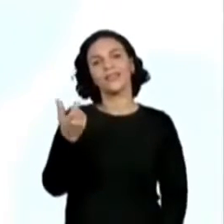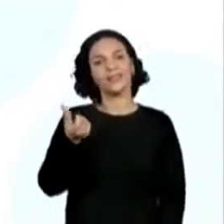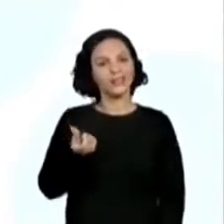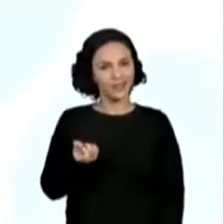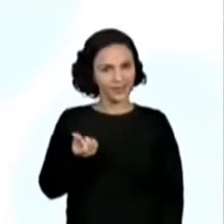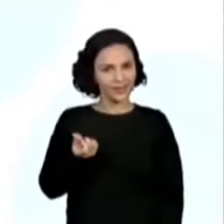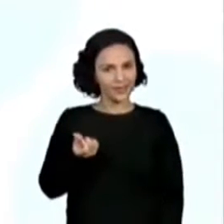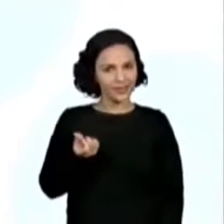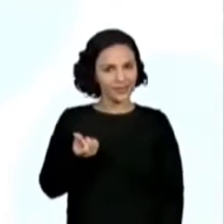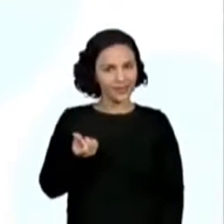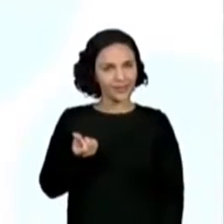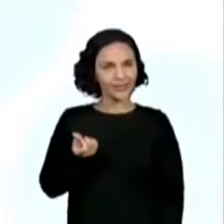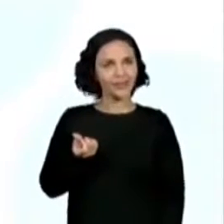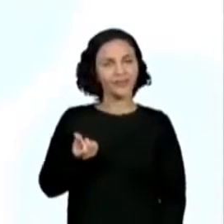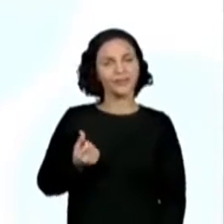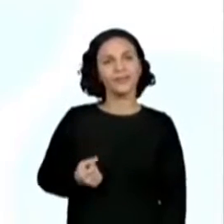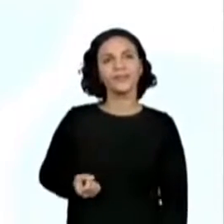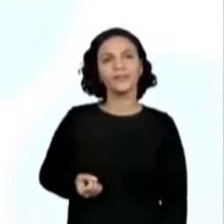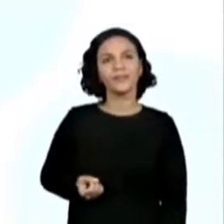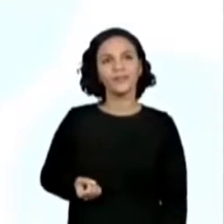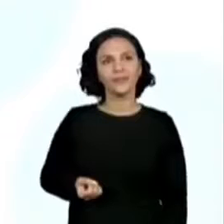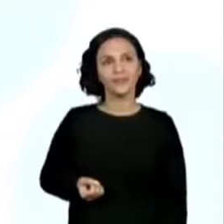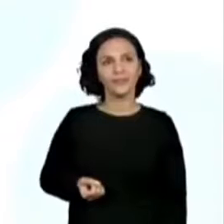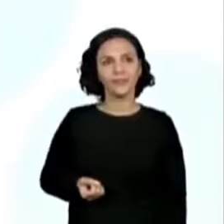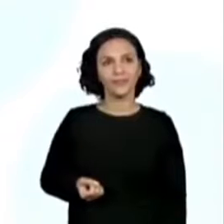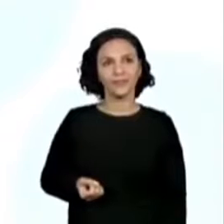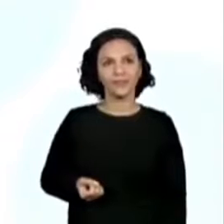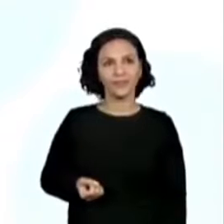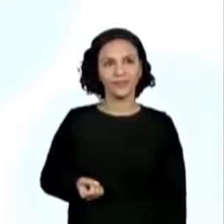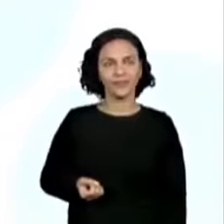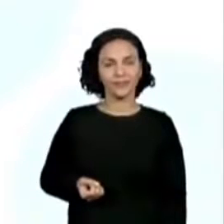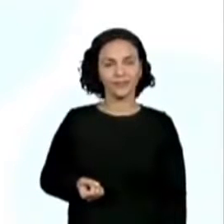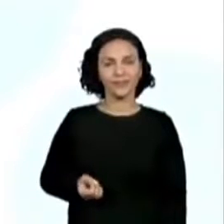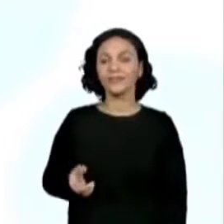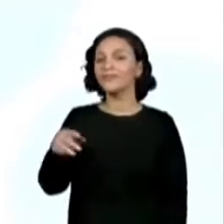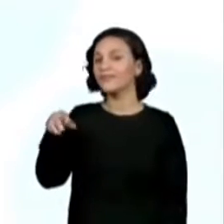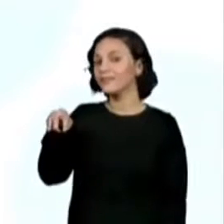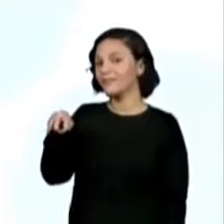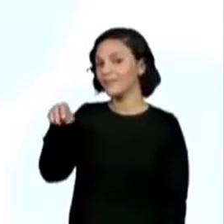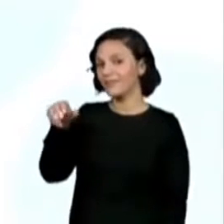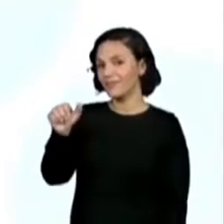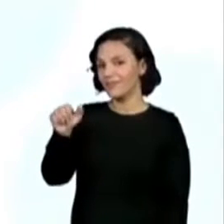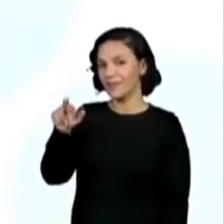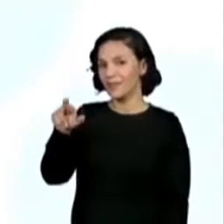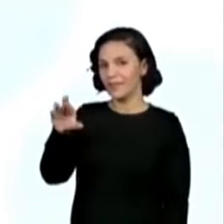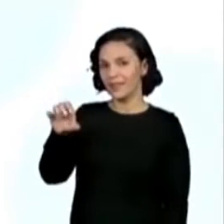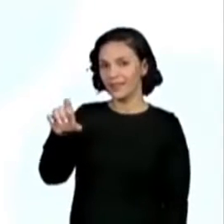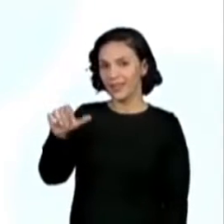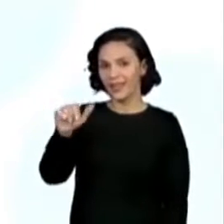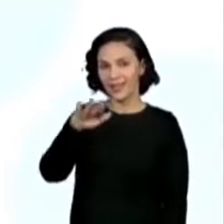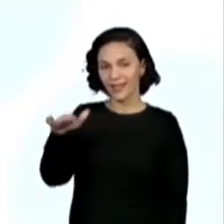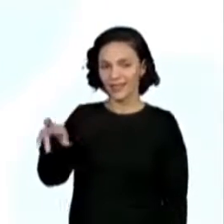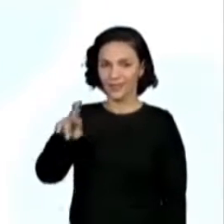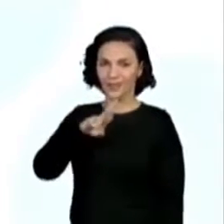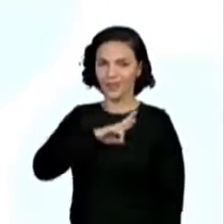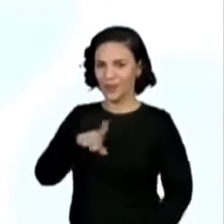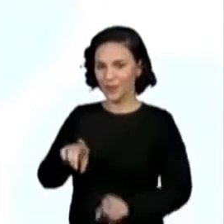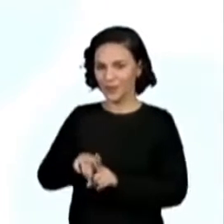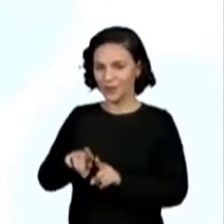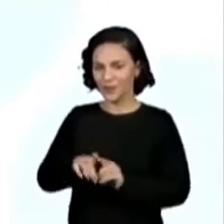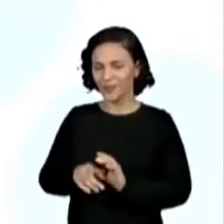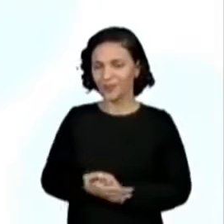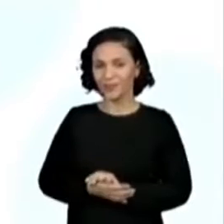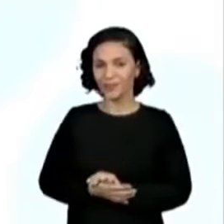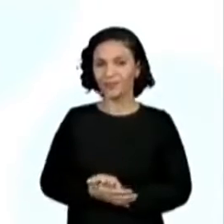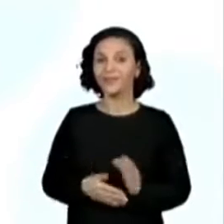ó, 16, né? Que daí a Marcela respondeu lá já pra gente também.